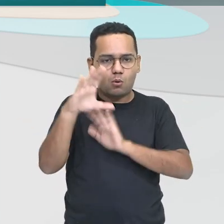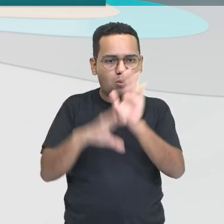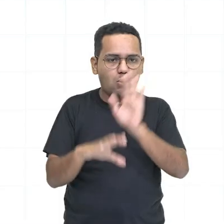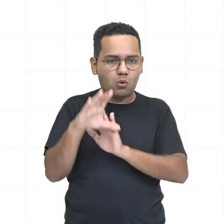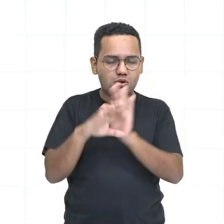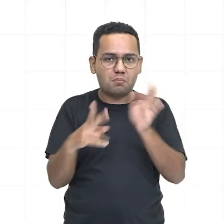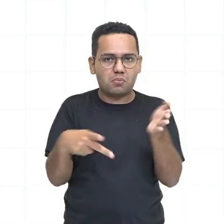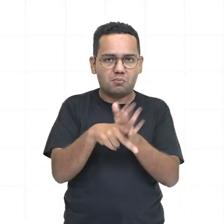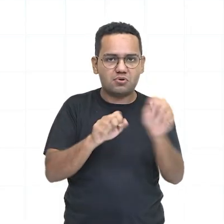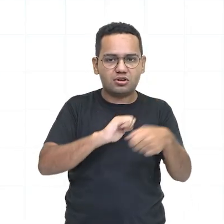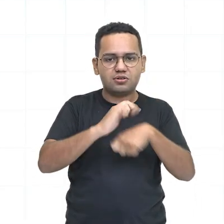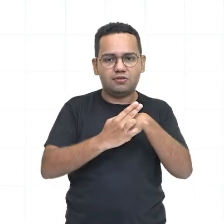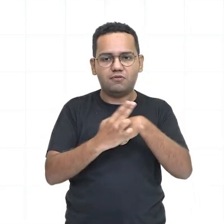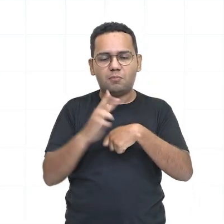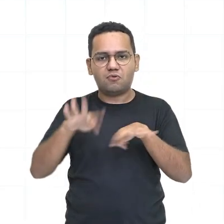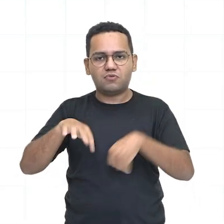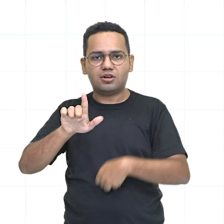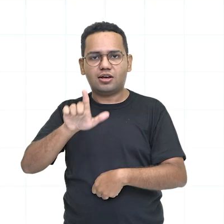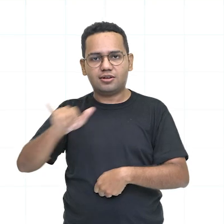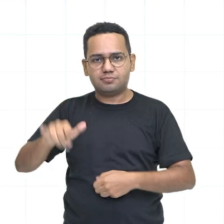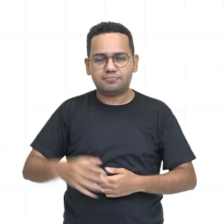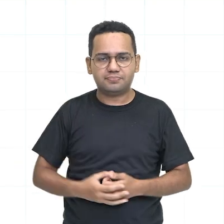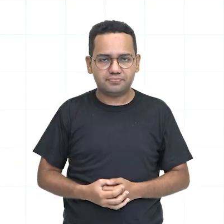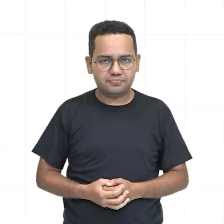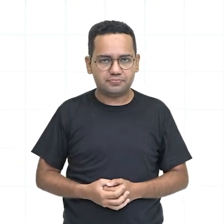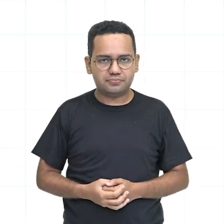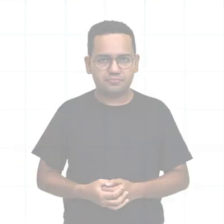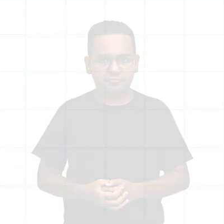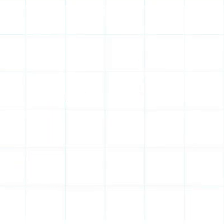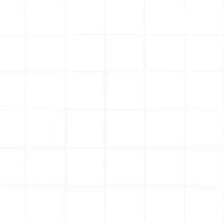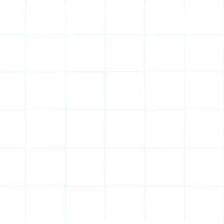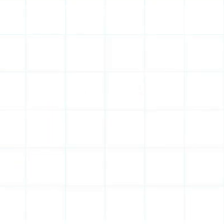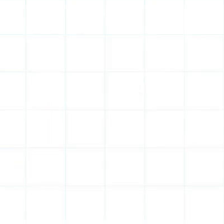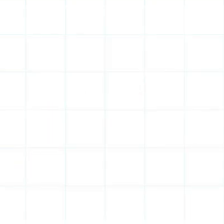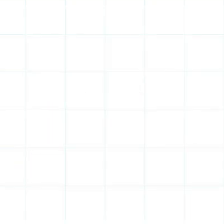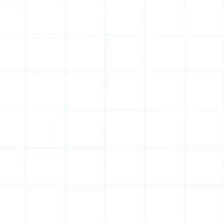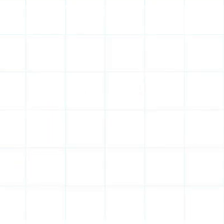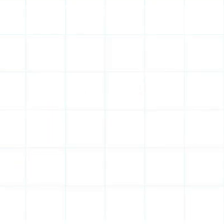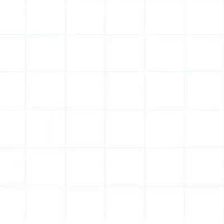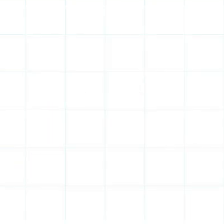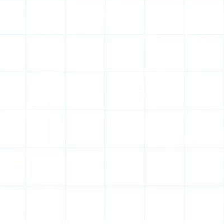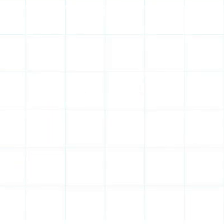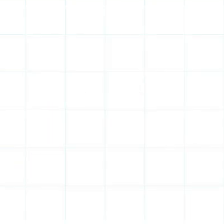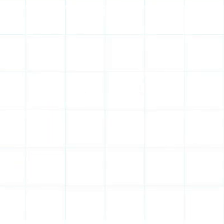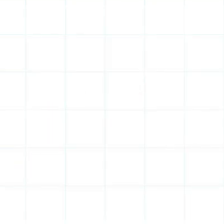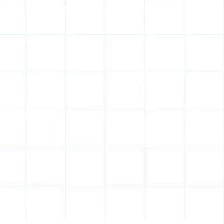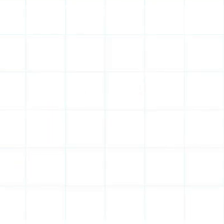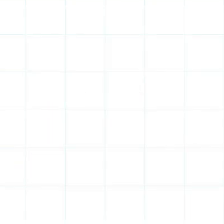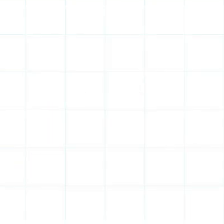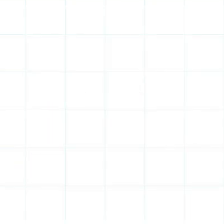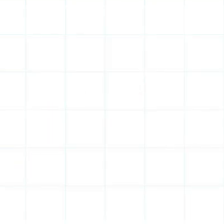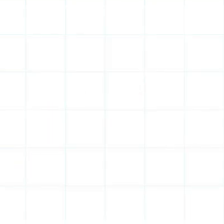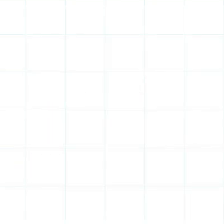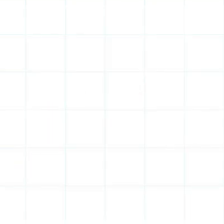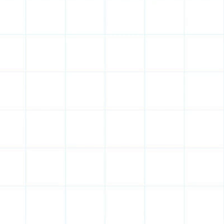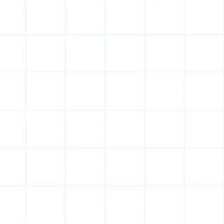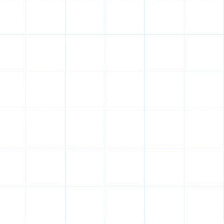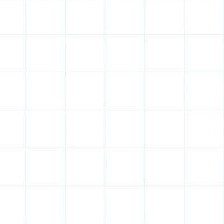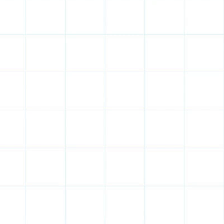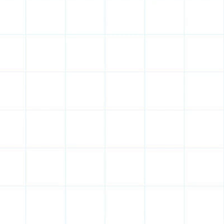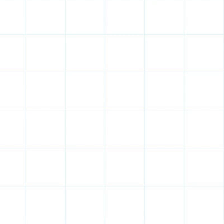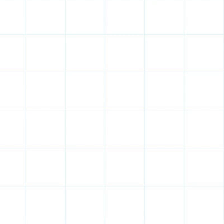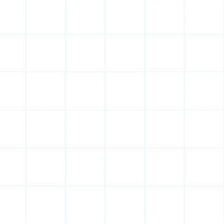Então, advérbios, né, adverbs with ly ending. Então, advérbios